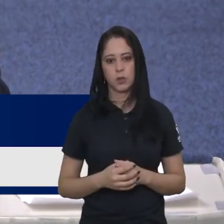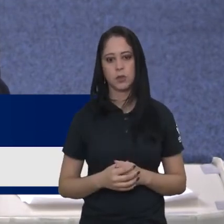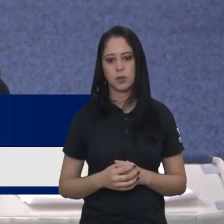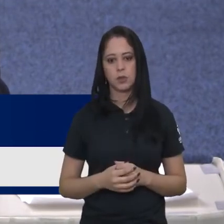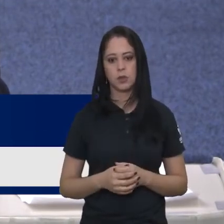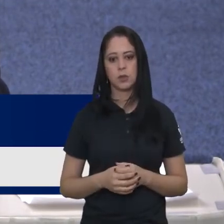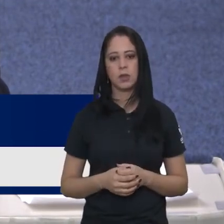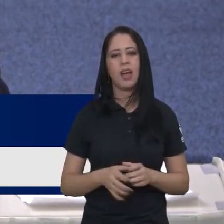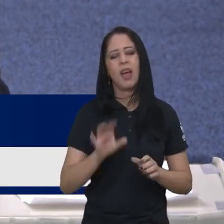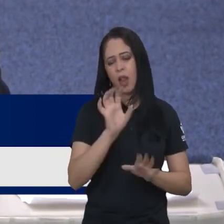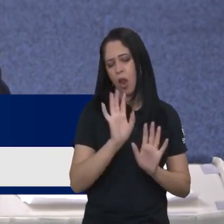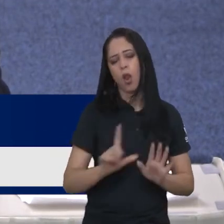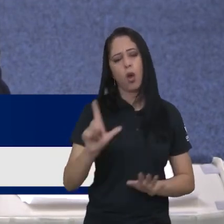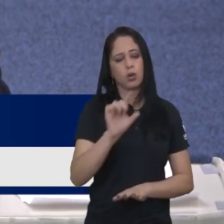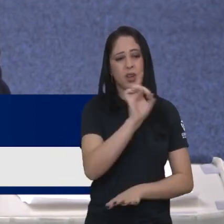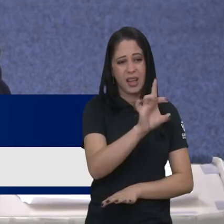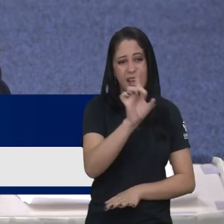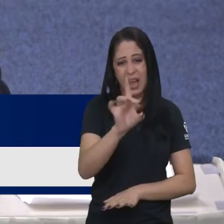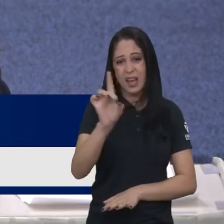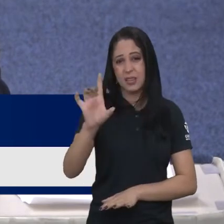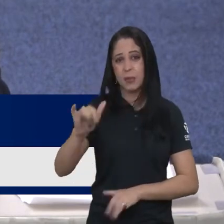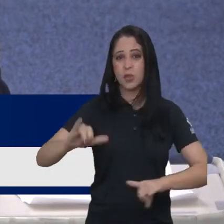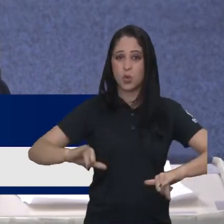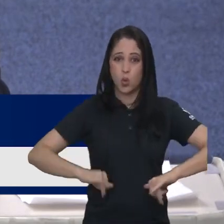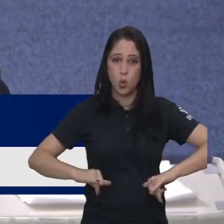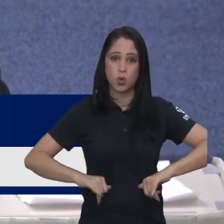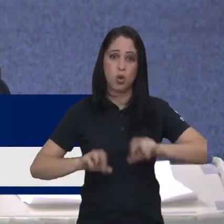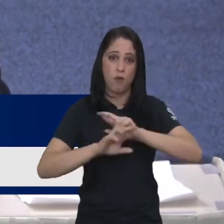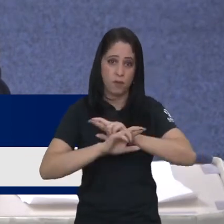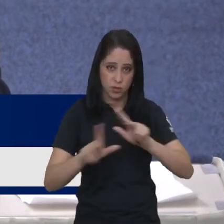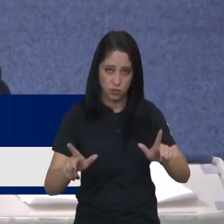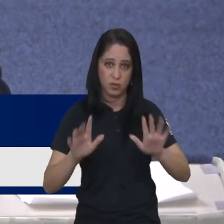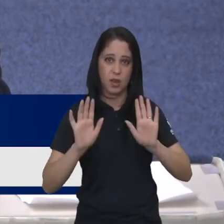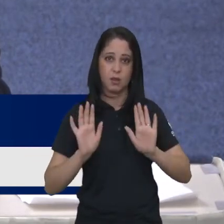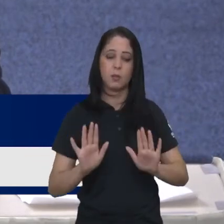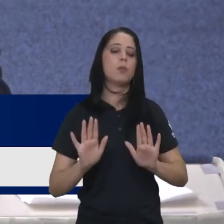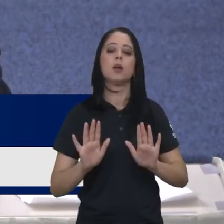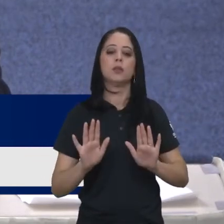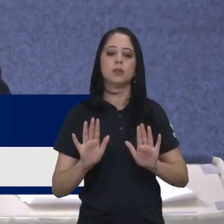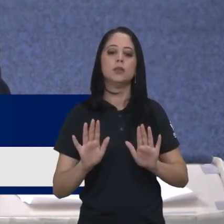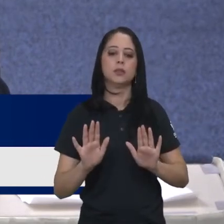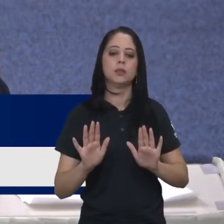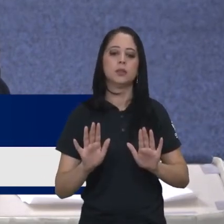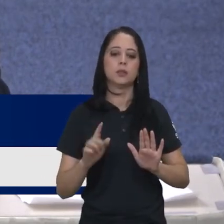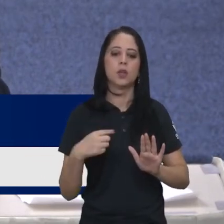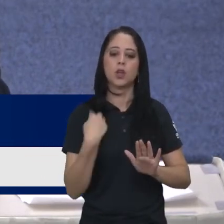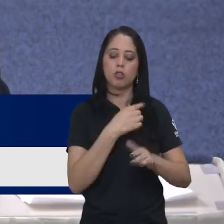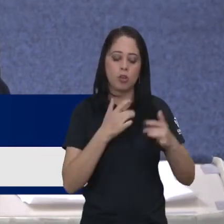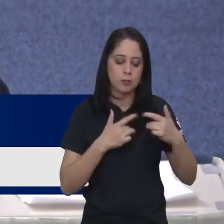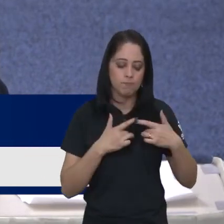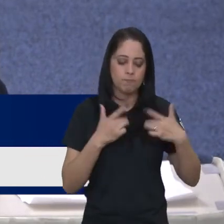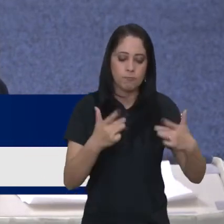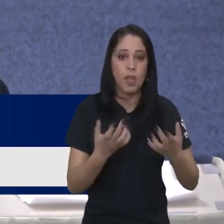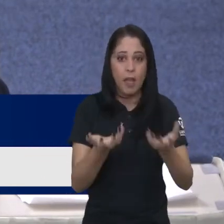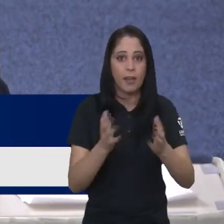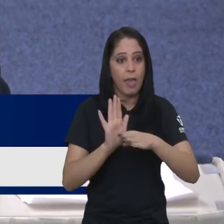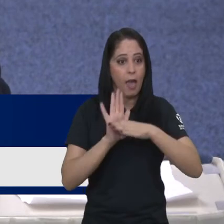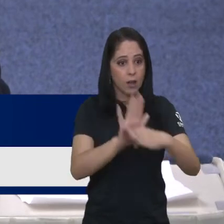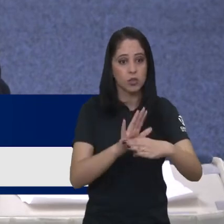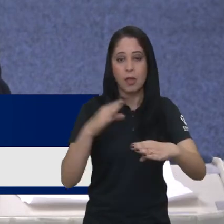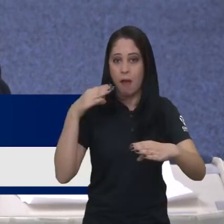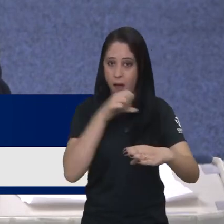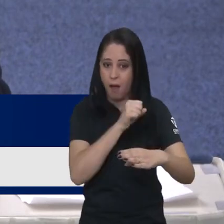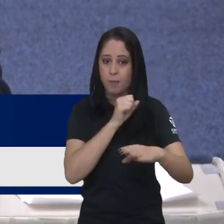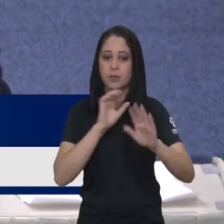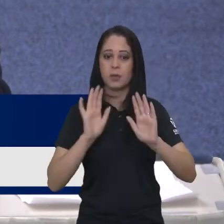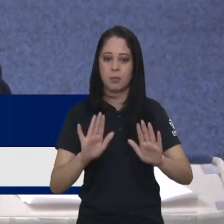cidade que passa, cada um tem sua dor, sua especificação, a gente evidentemente é solidário, a gente gostaria de ajudar o mais